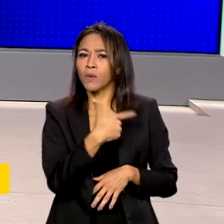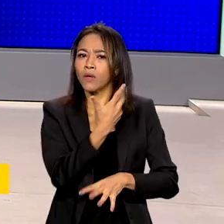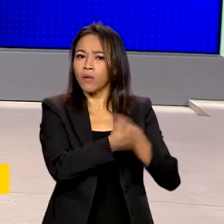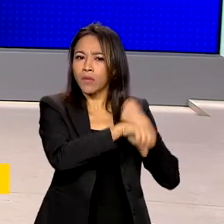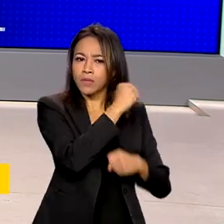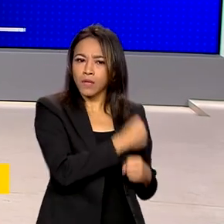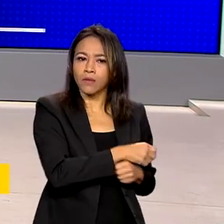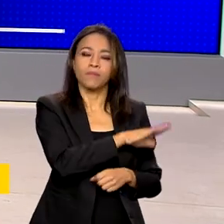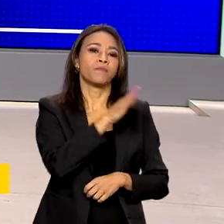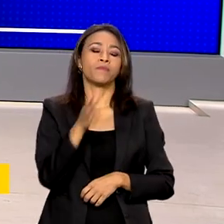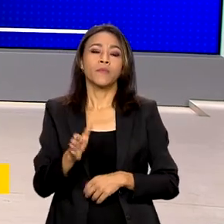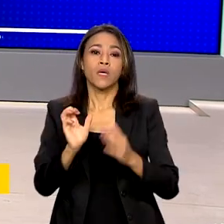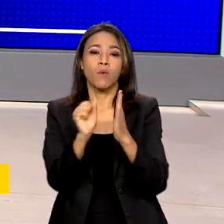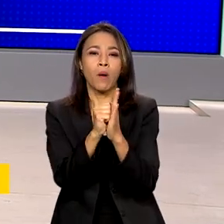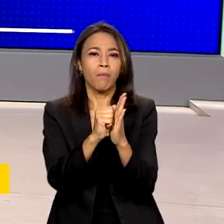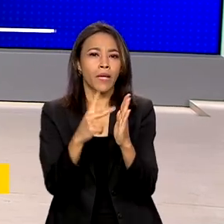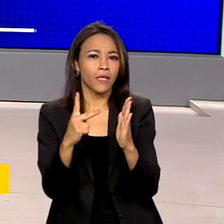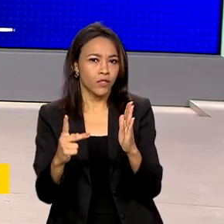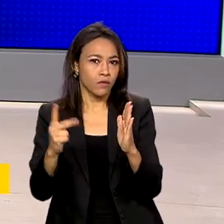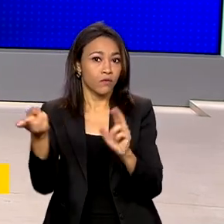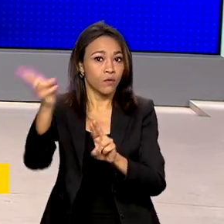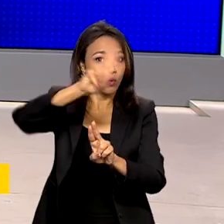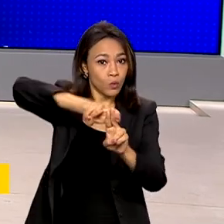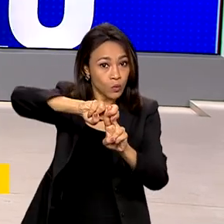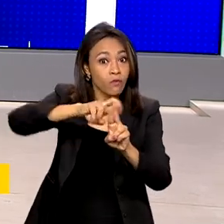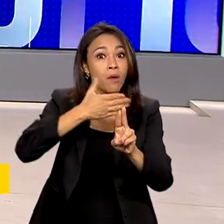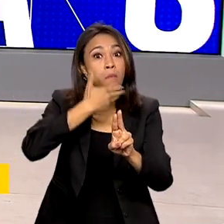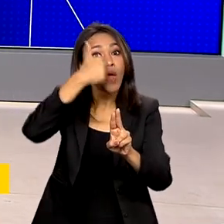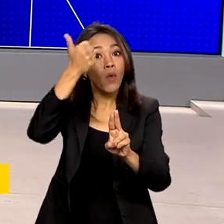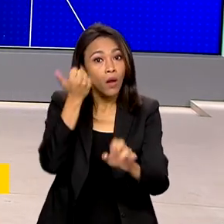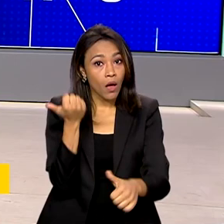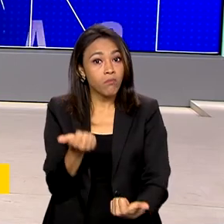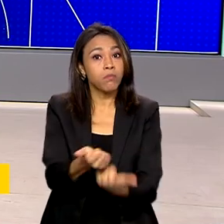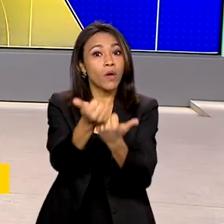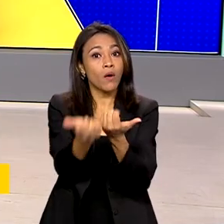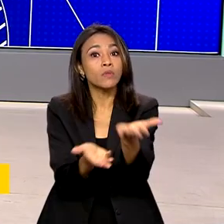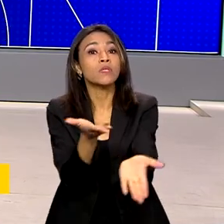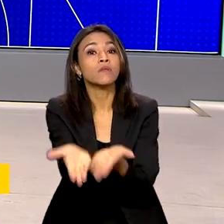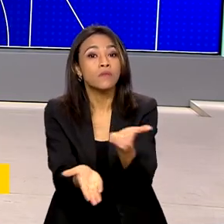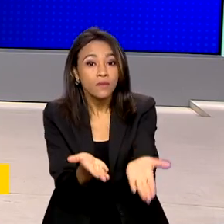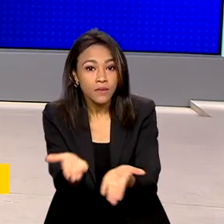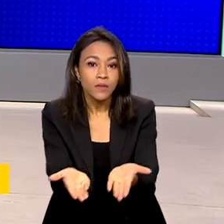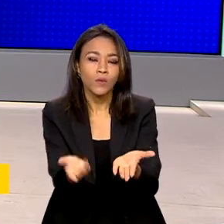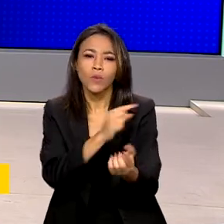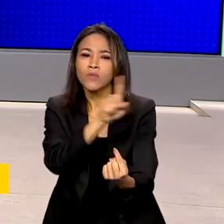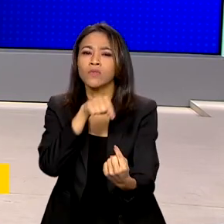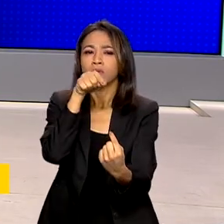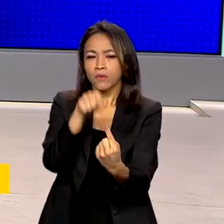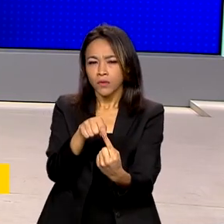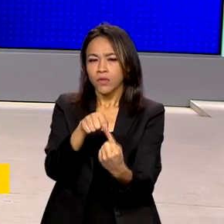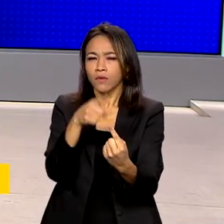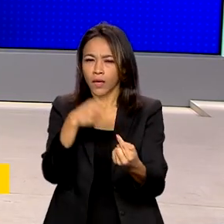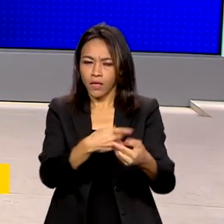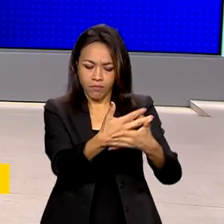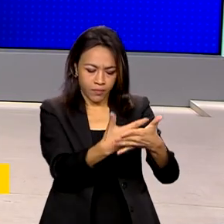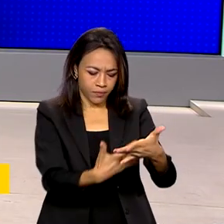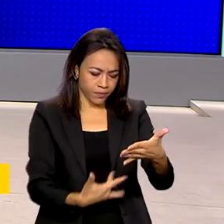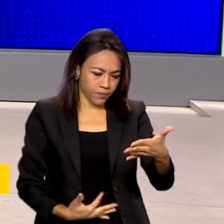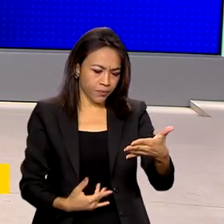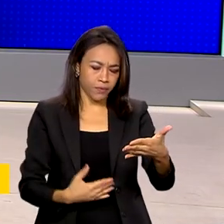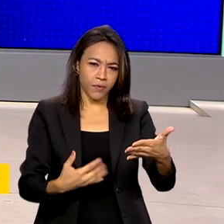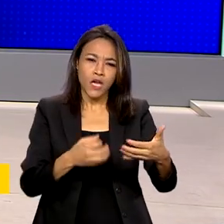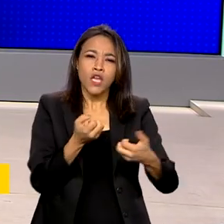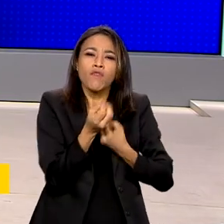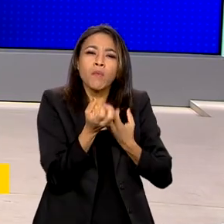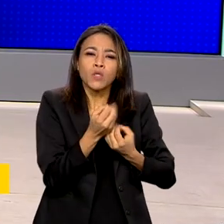Um aplicativo vai ajudar o SUS a melhorar os serviços prestados ao cidadão. A ideia é que prontuários e todos os